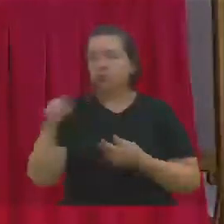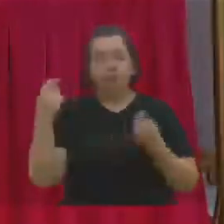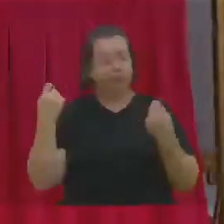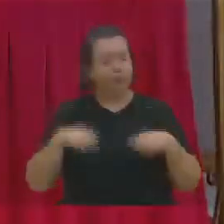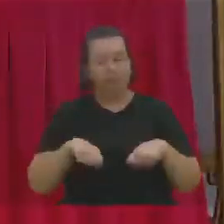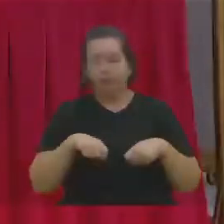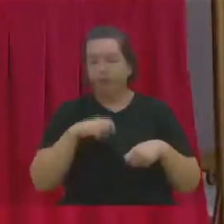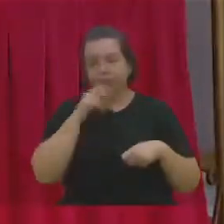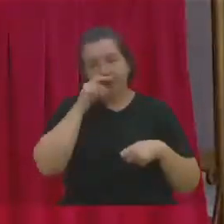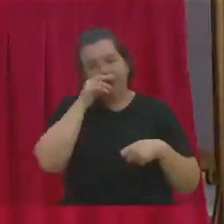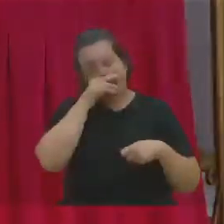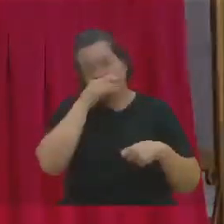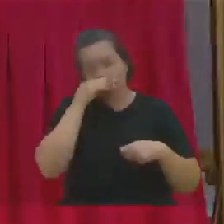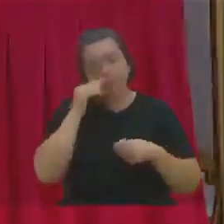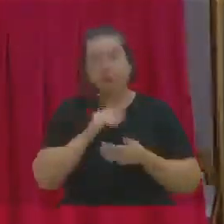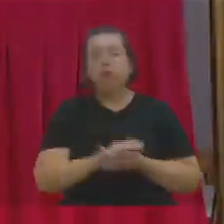basta.